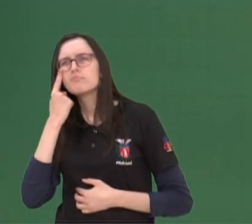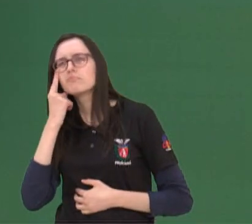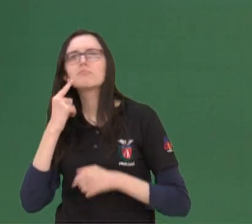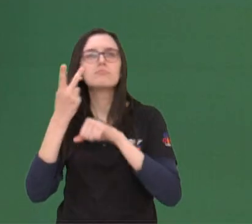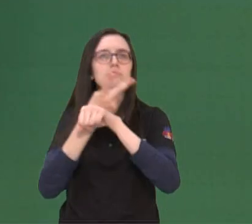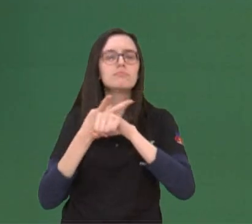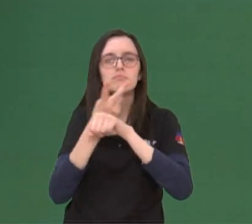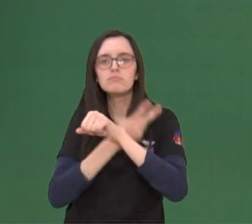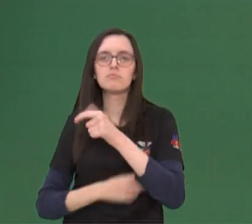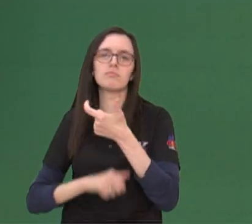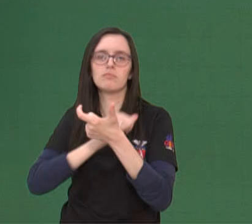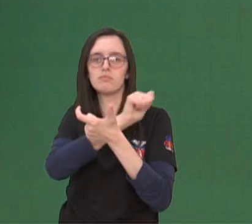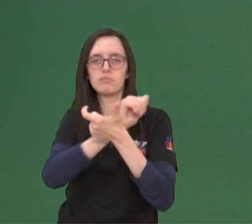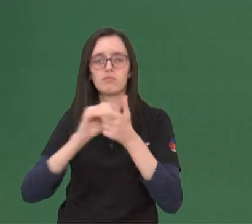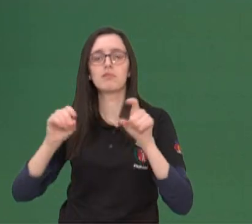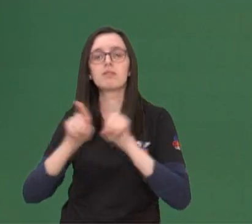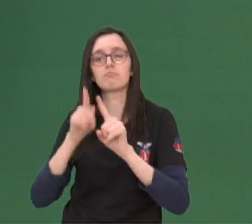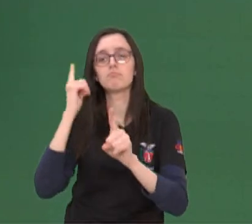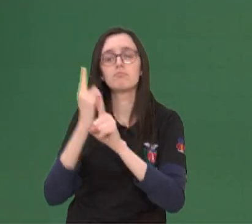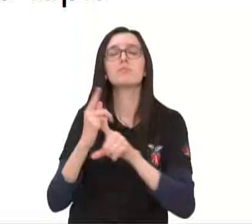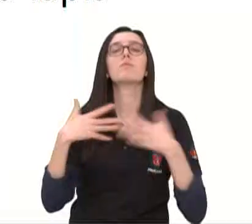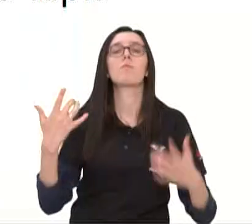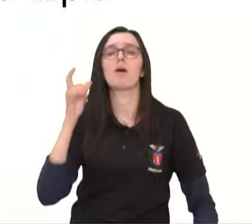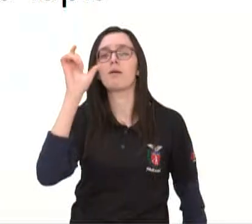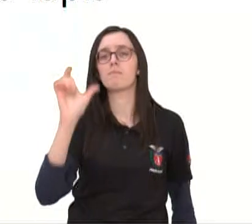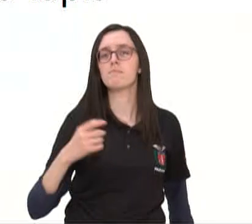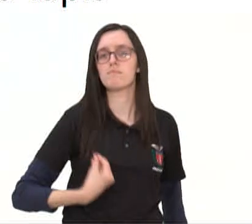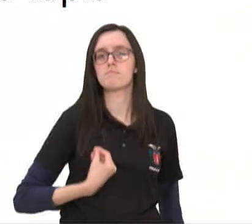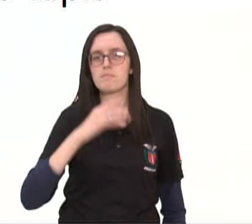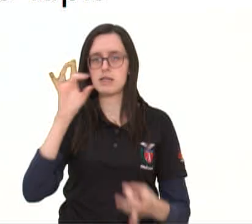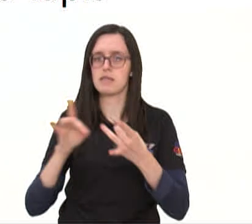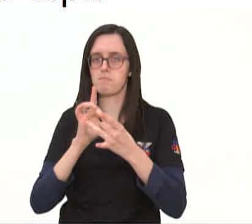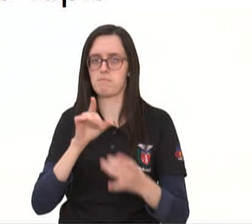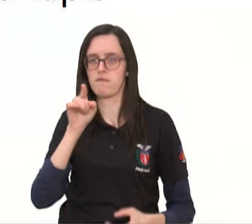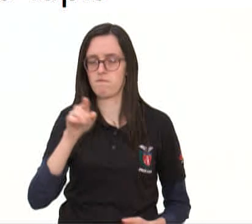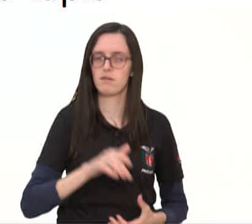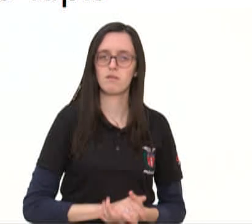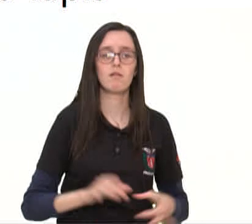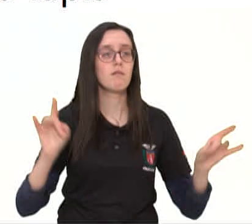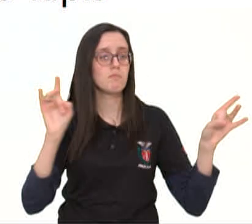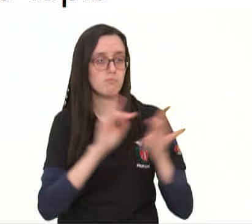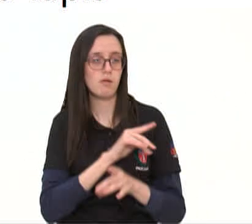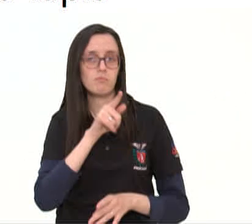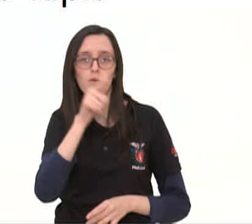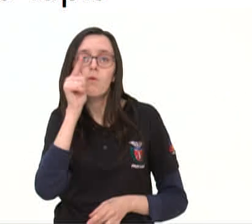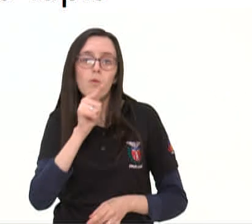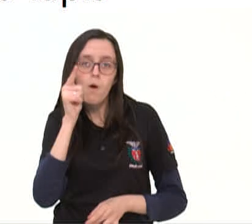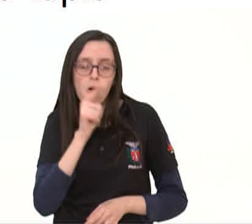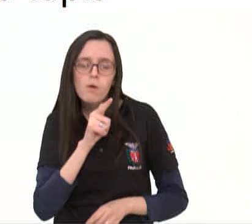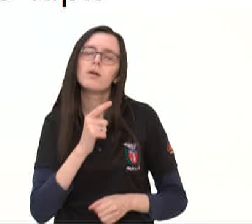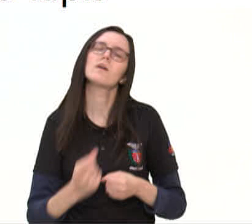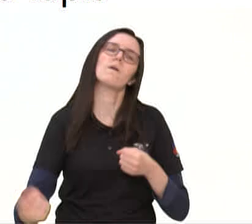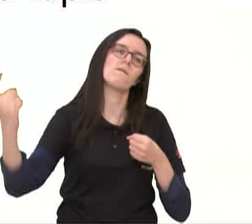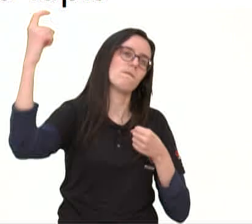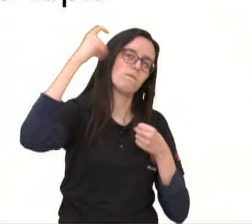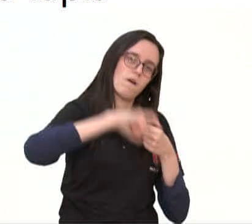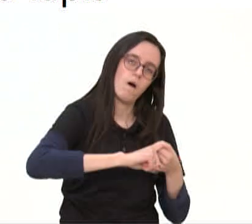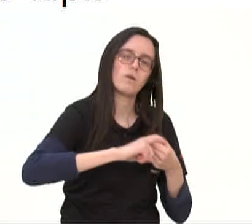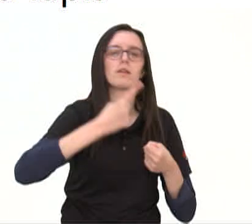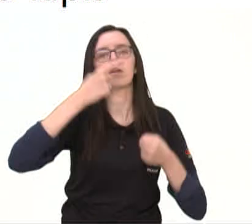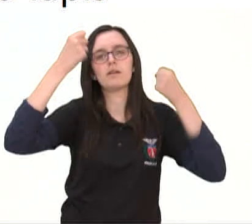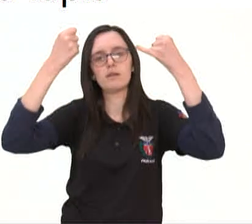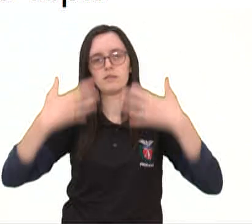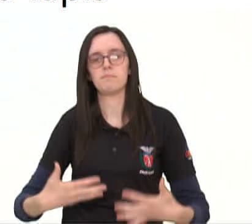encontrarem os artigos e ver qual palavra está especificando. Após vocês fazerem isso, volta aqui com